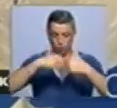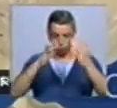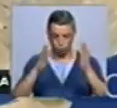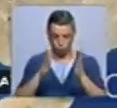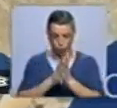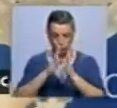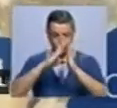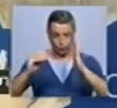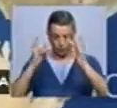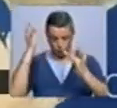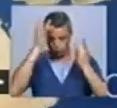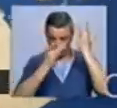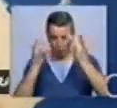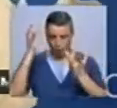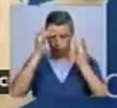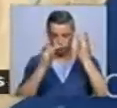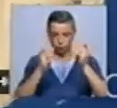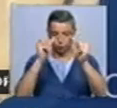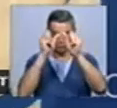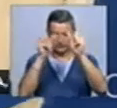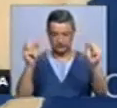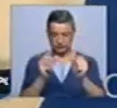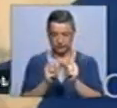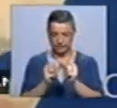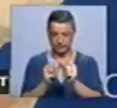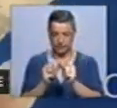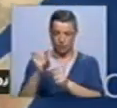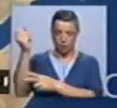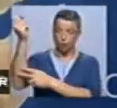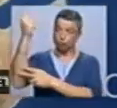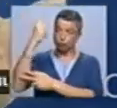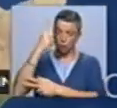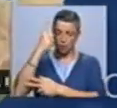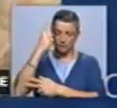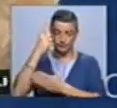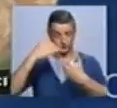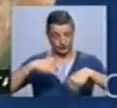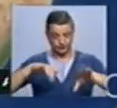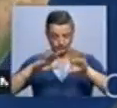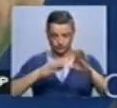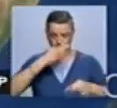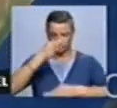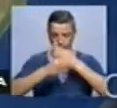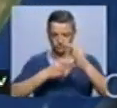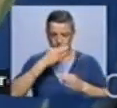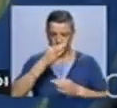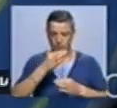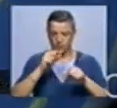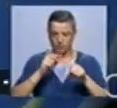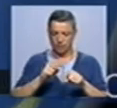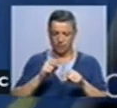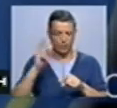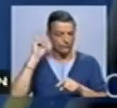modelos teóricos sobre a dinâmica do Sistema Solar. E desta raridade, desta relíquia do Sistema Solar, vamos falar por uma espécie de relíquia